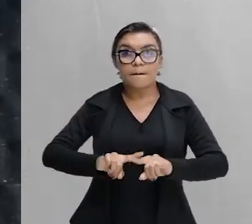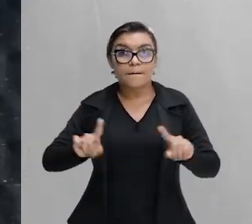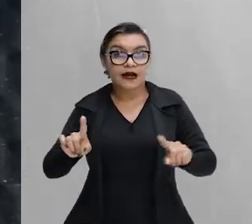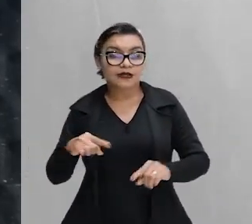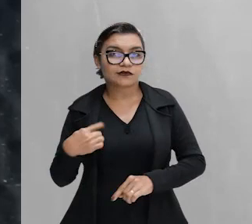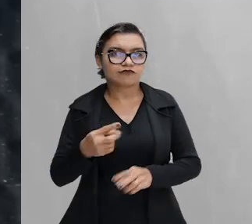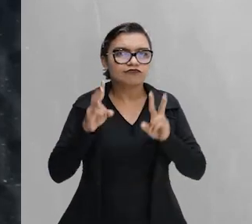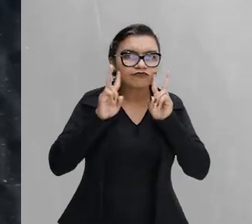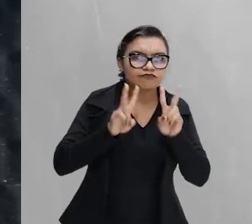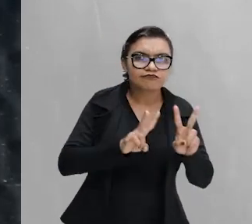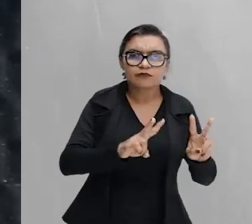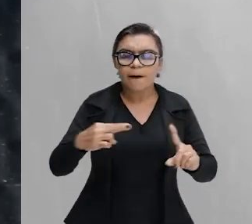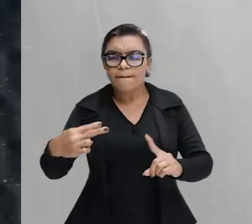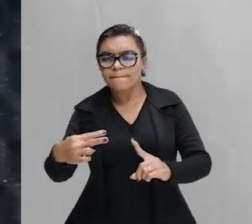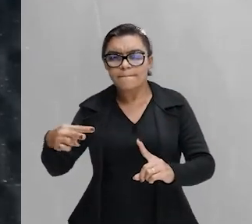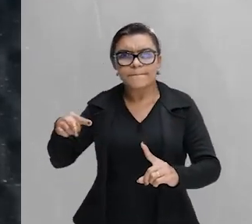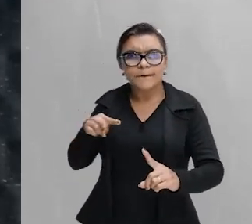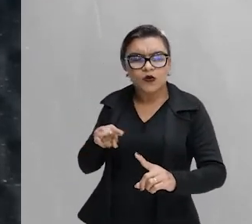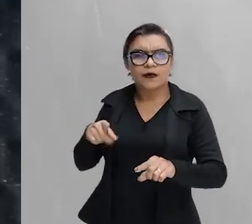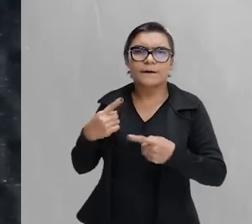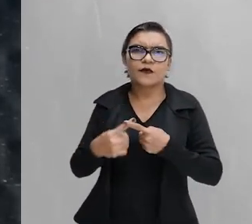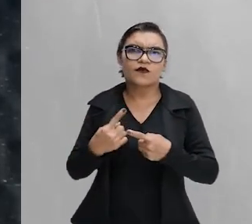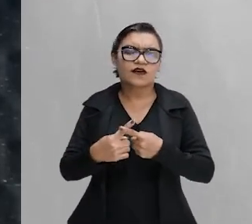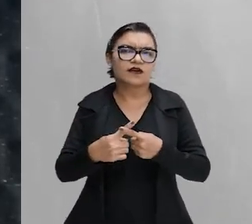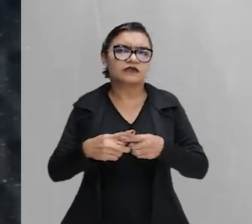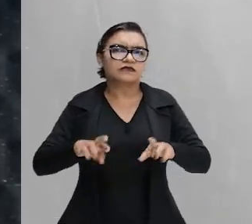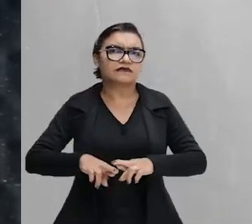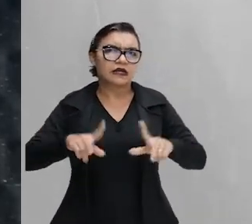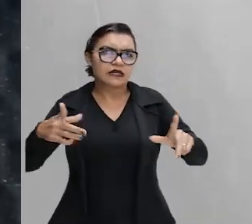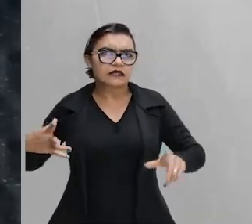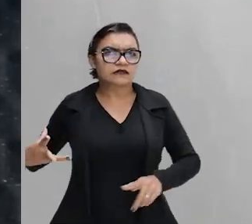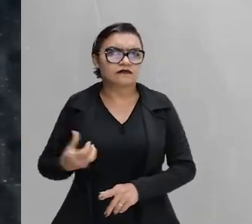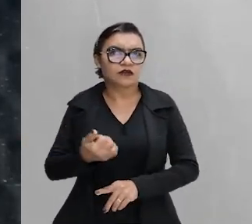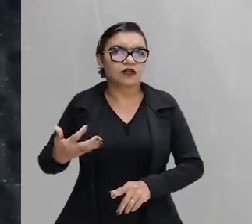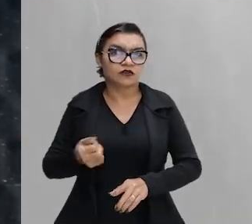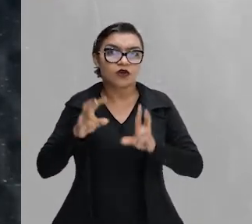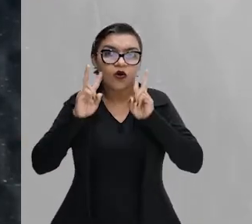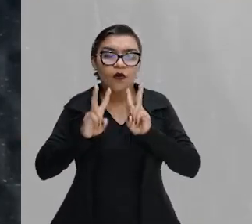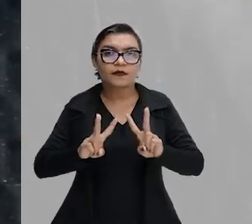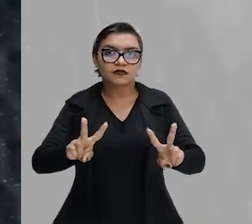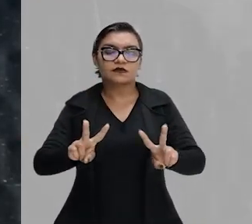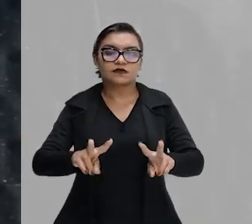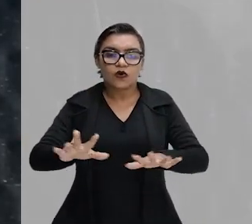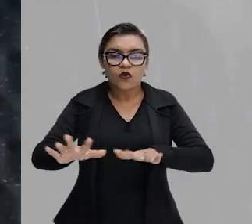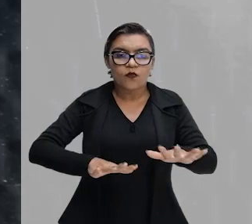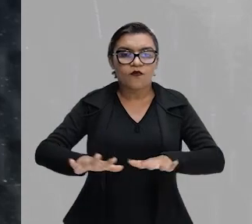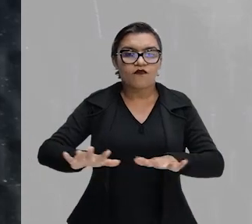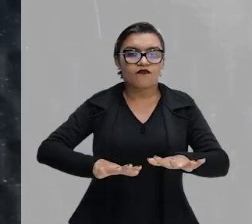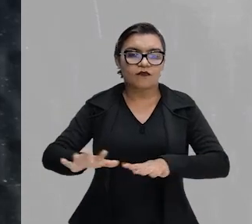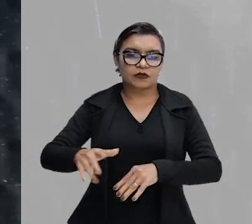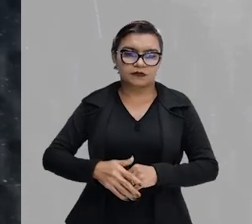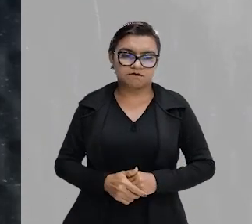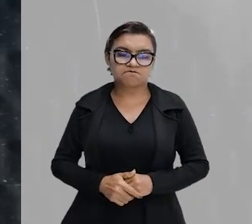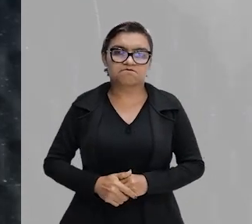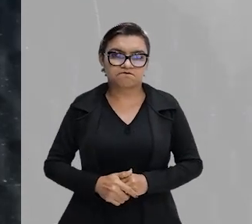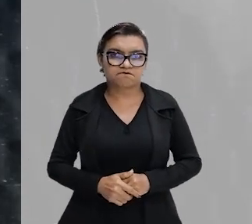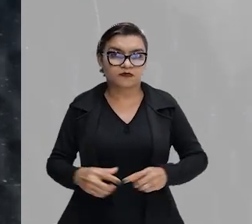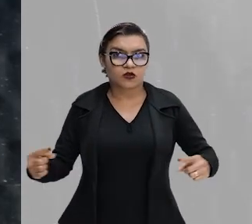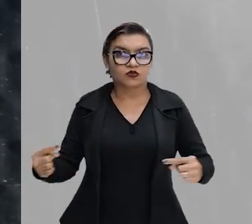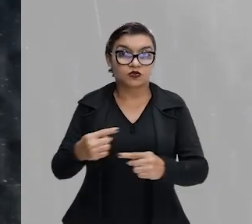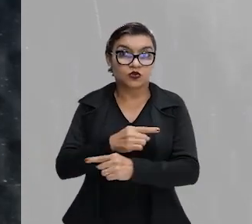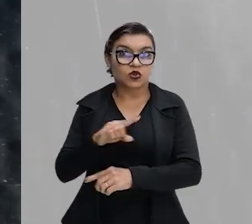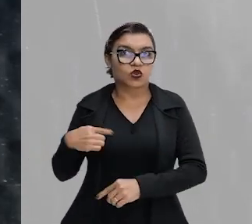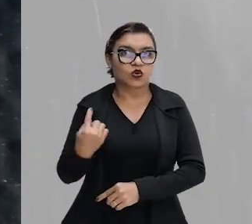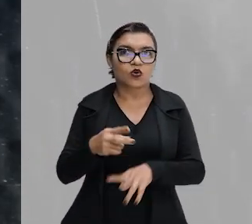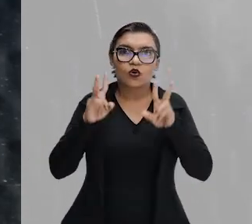que nós estamos, justamente por conta da diferença de velocidade, em que nós vamos observar este movimento de laço, certo? Esse movimento retrógrado. O que